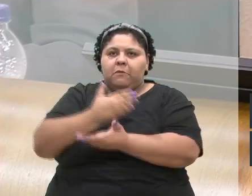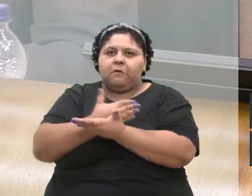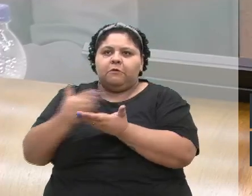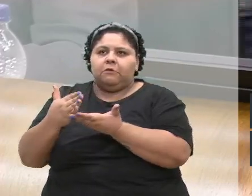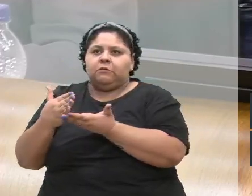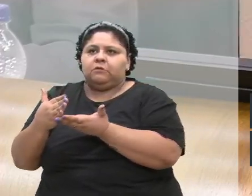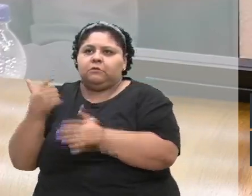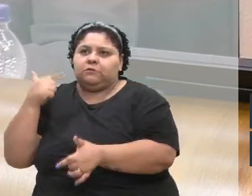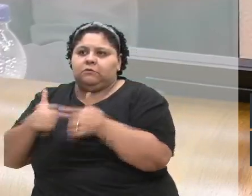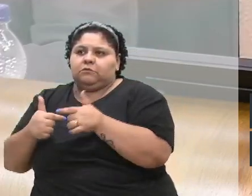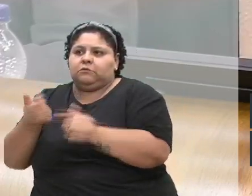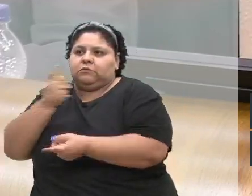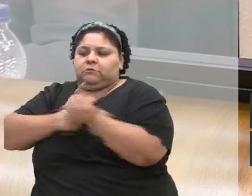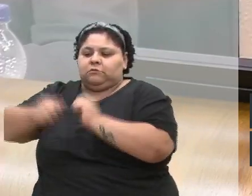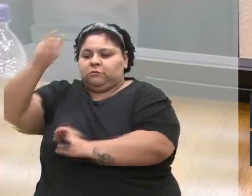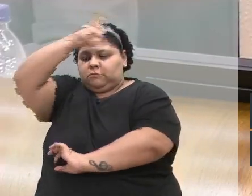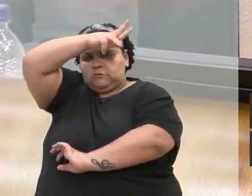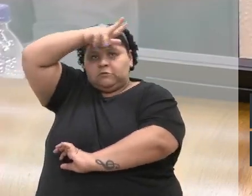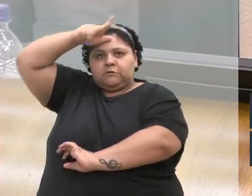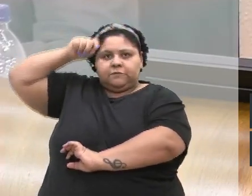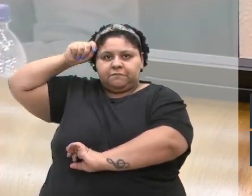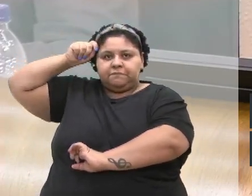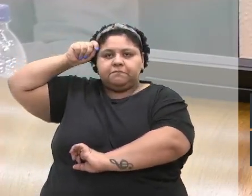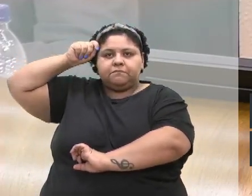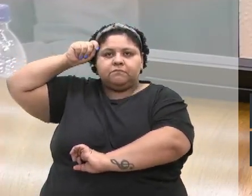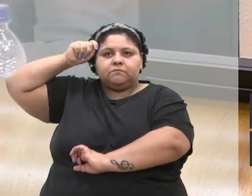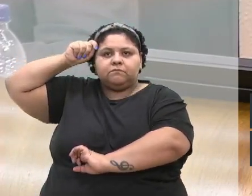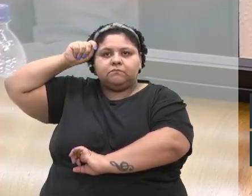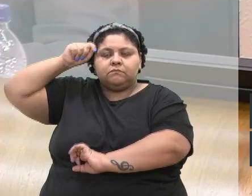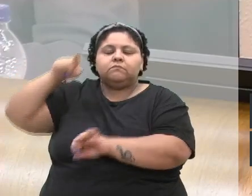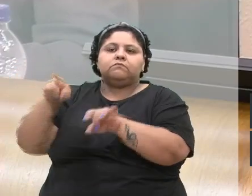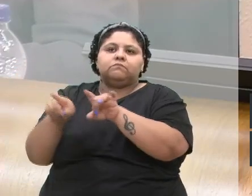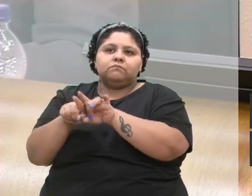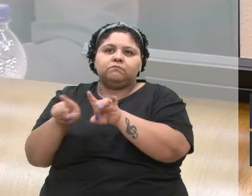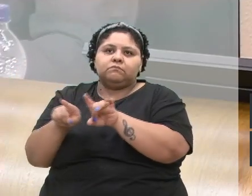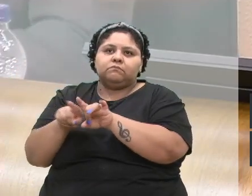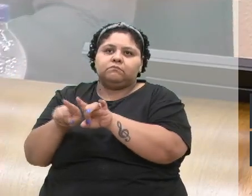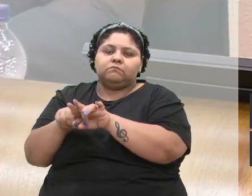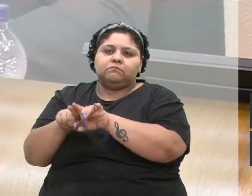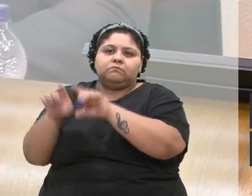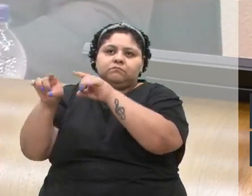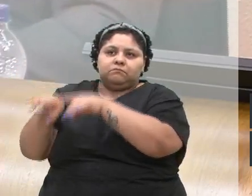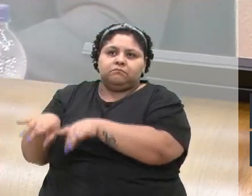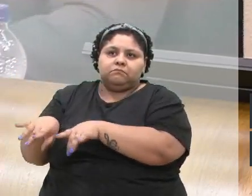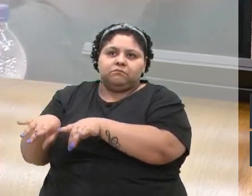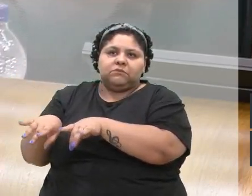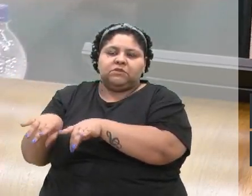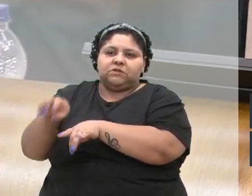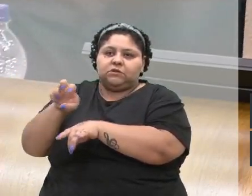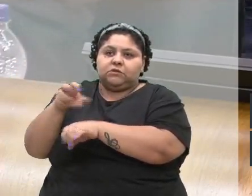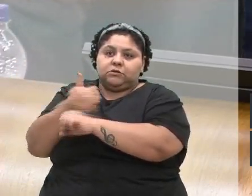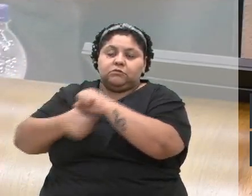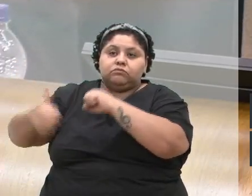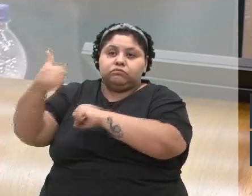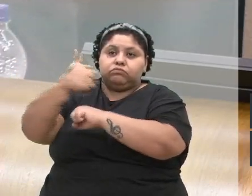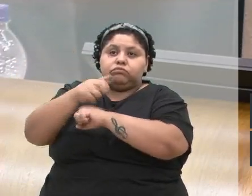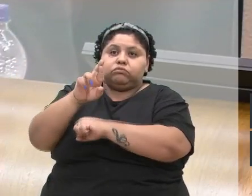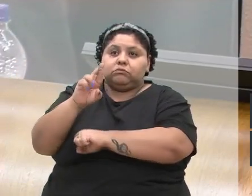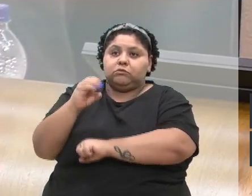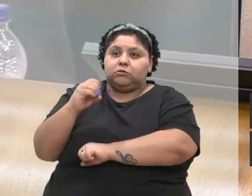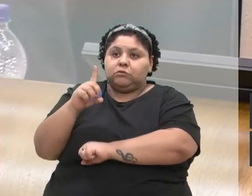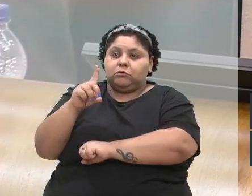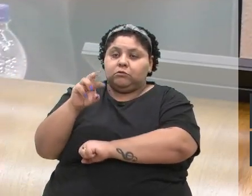cargo na administração pública Municipal Considerando o declínio do quto suplente sor Rodrigo Moreira Beltrão conforme especifica o